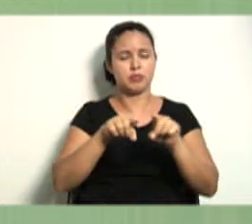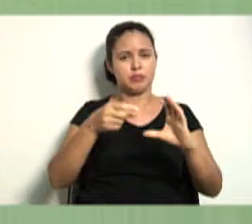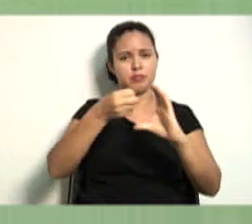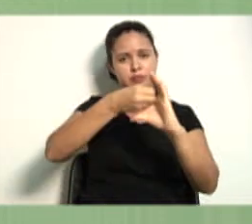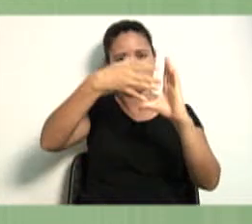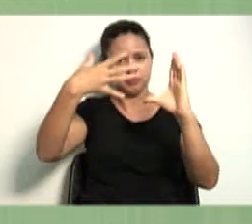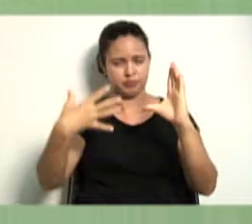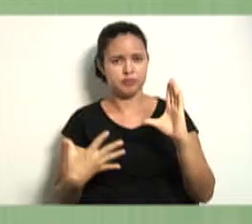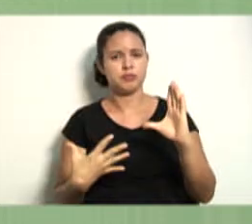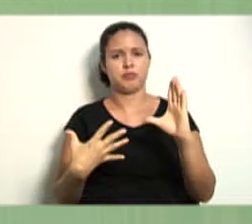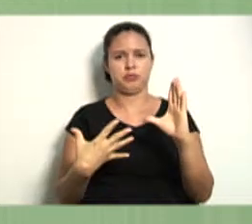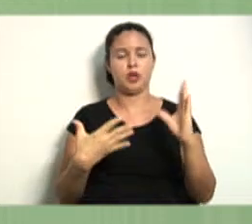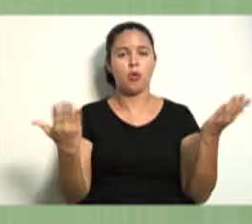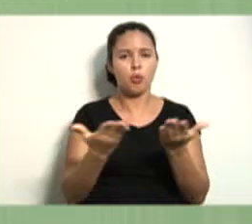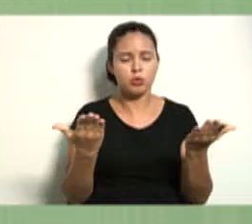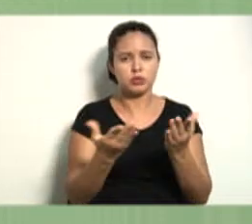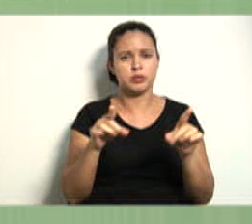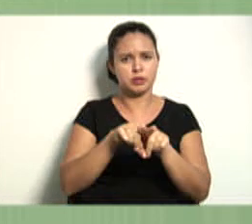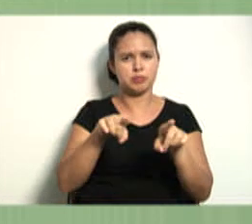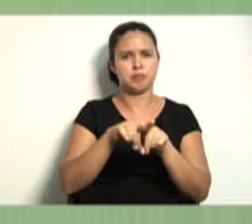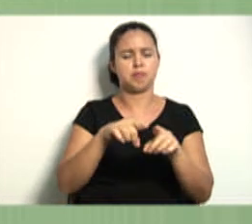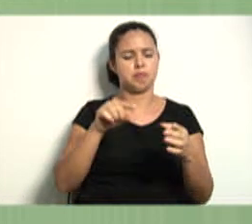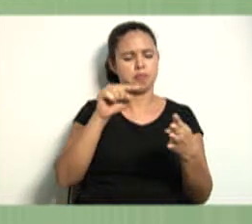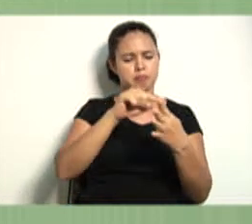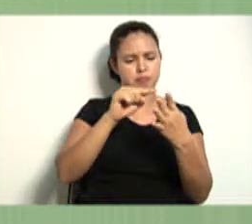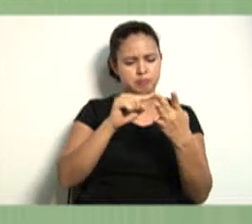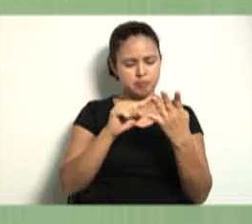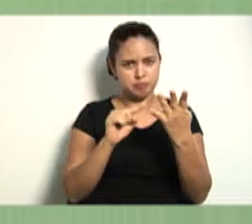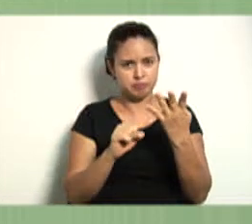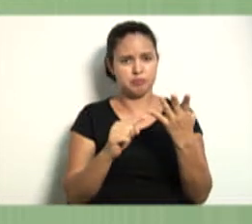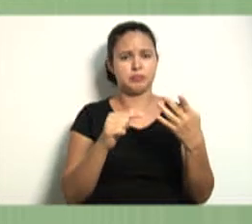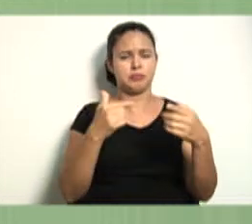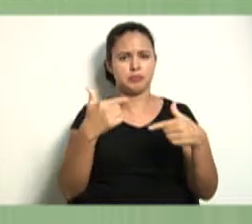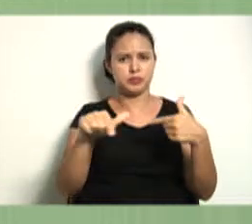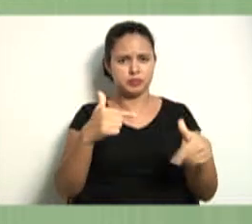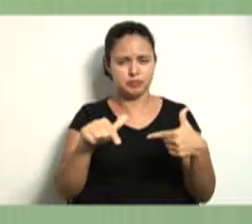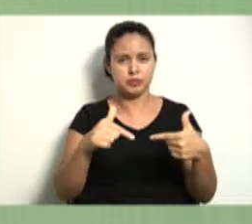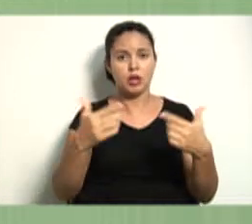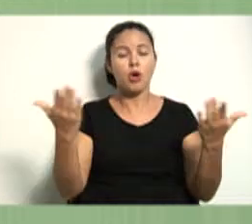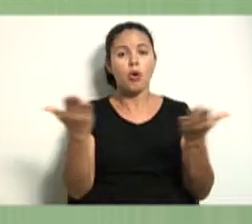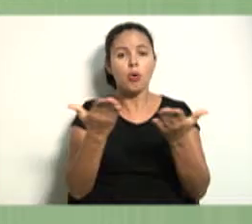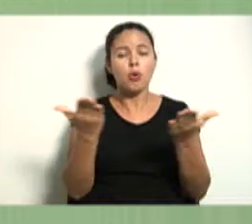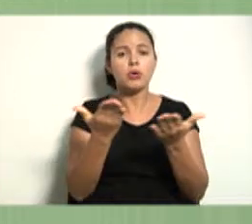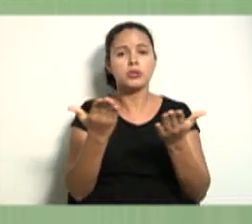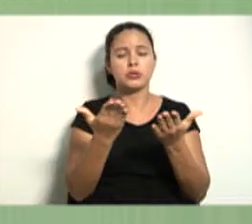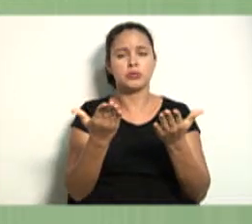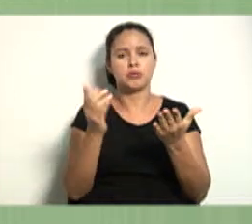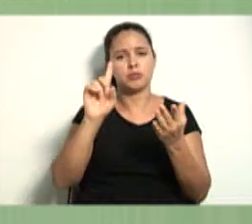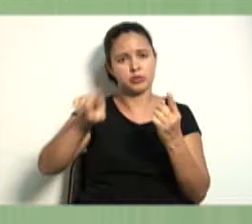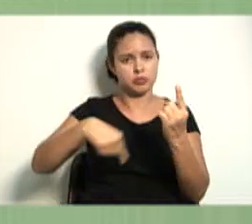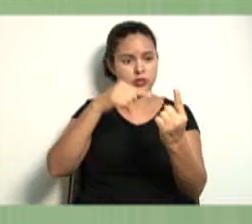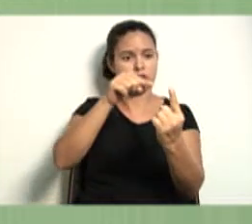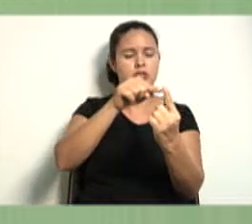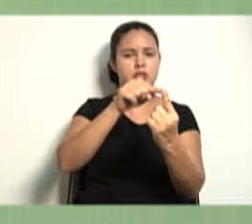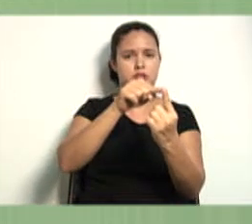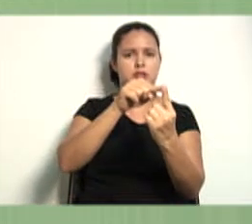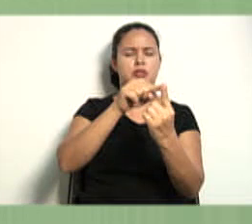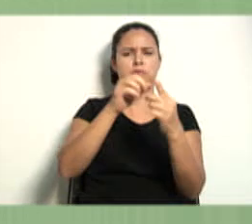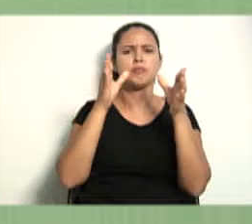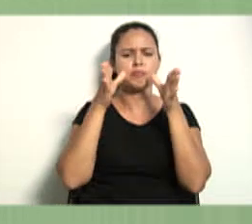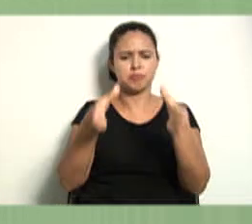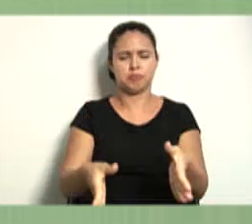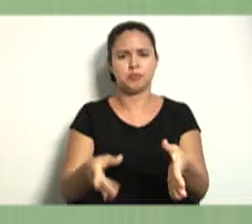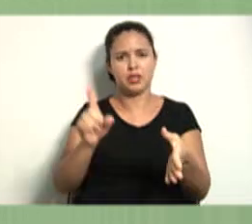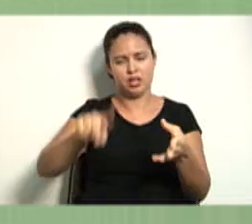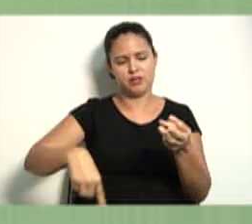suas formas educativas. Na teleaula de hoje, o objetivo específico são